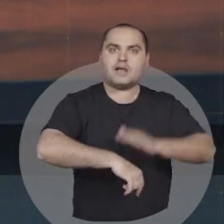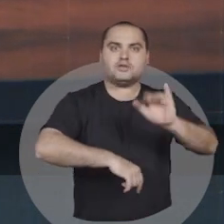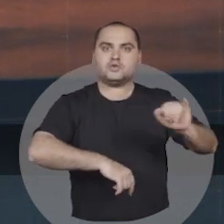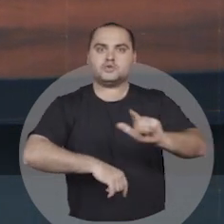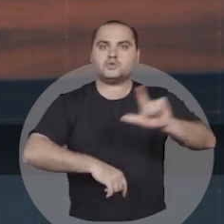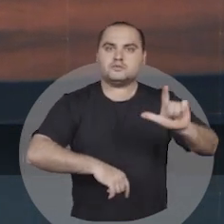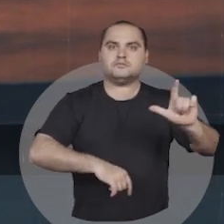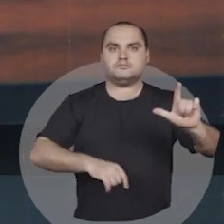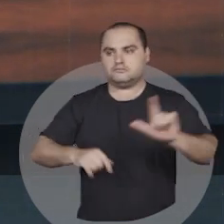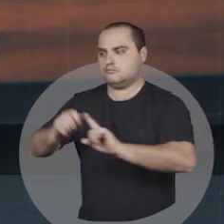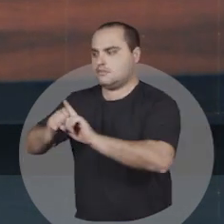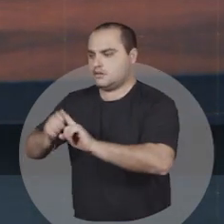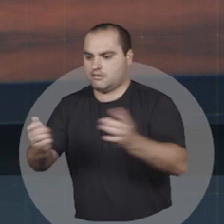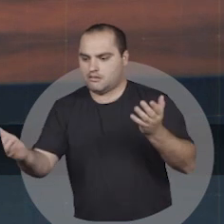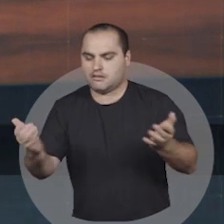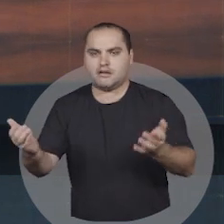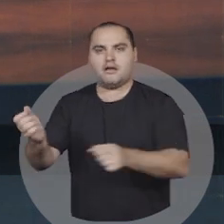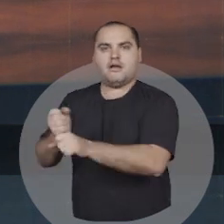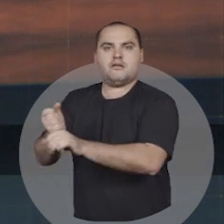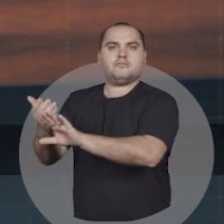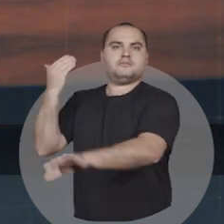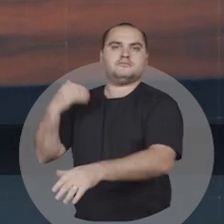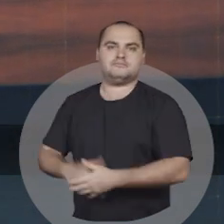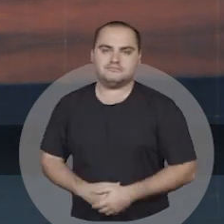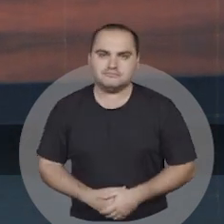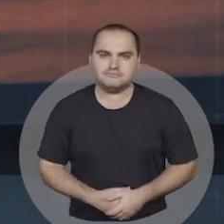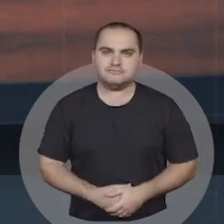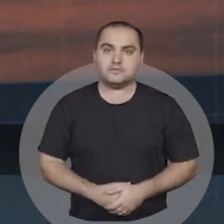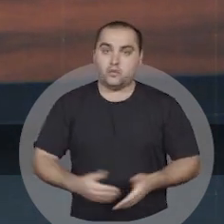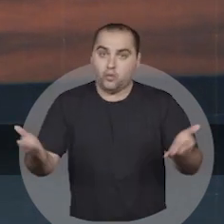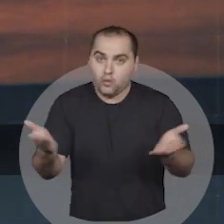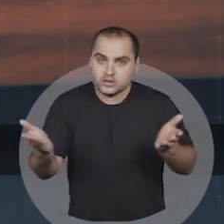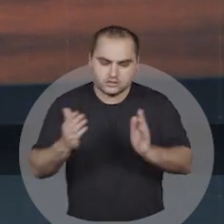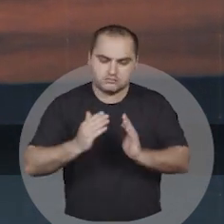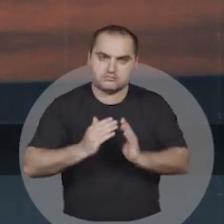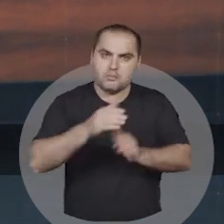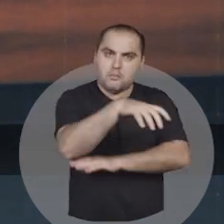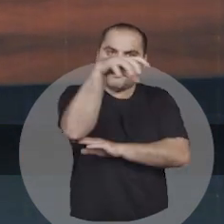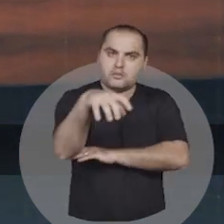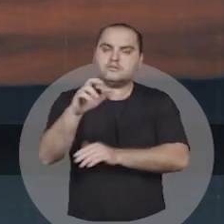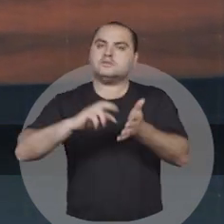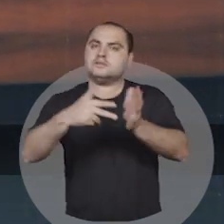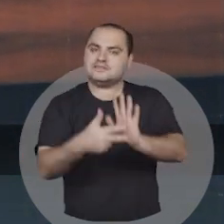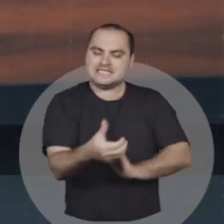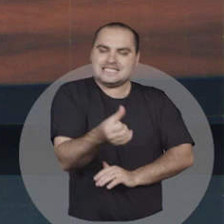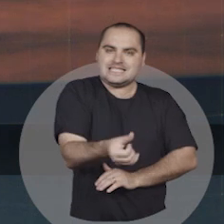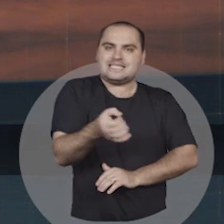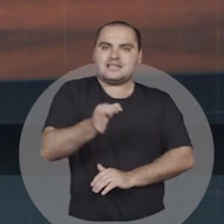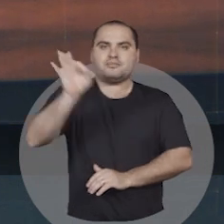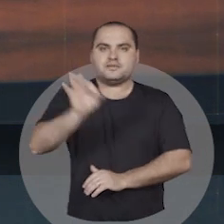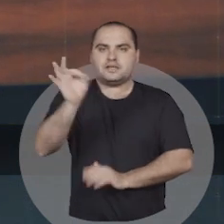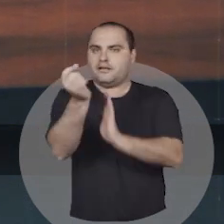a melhor movimentação de cargas registrada nos últimos 10 anos. O porto de Itajaí recebeu hoje os recursos